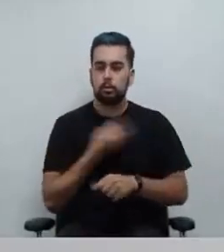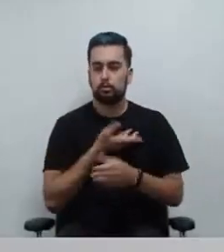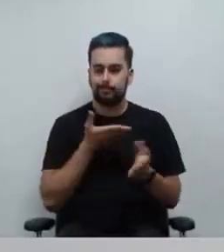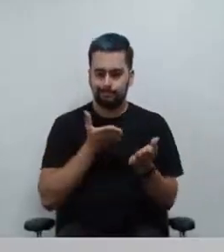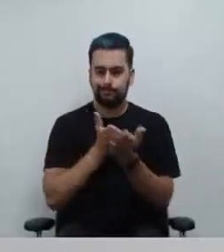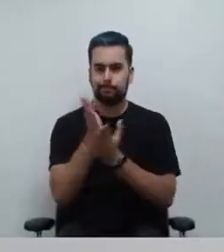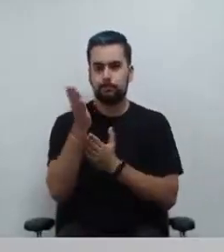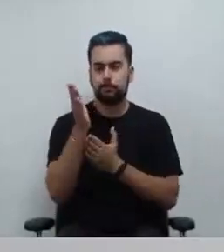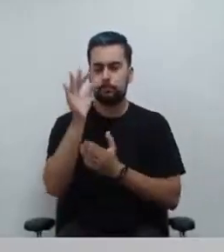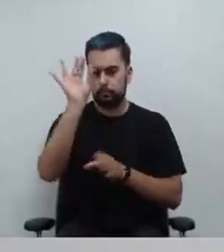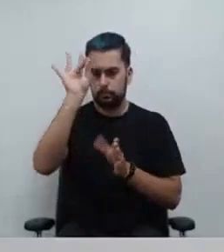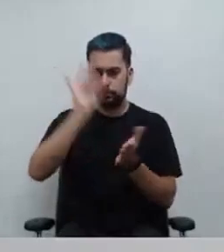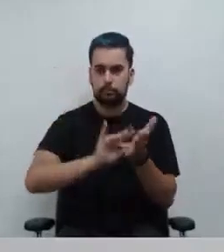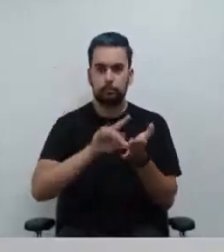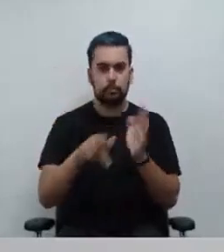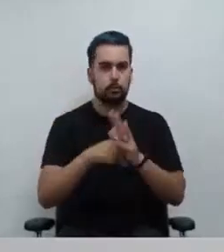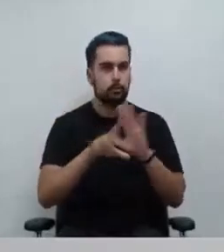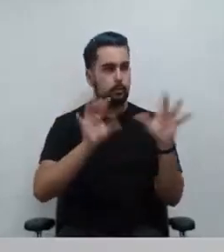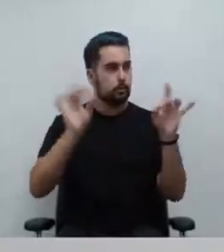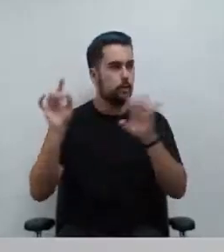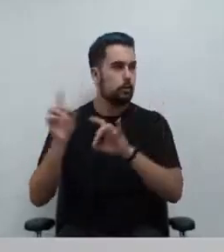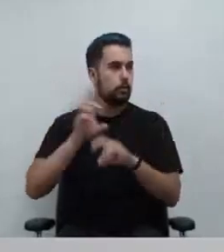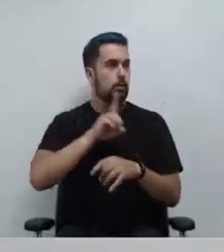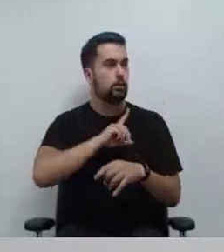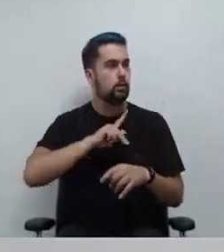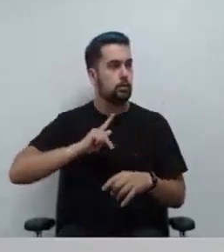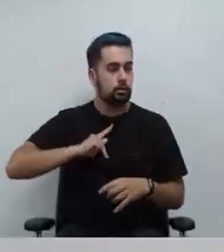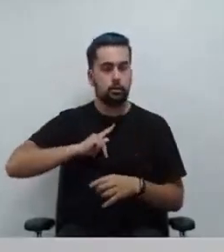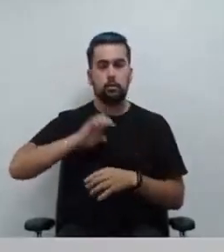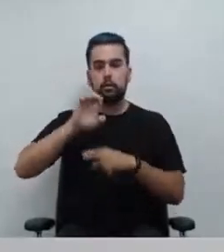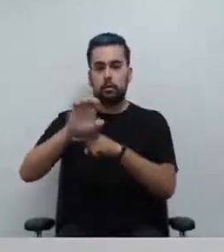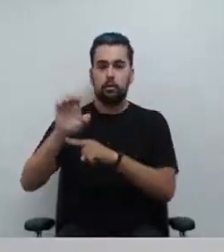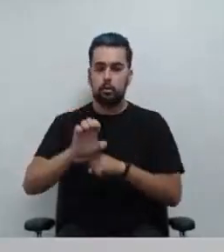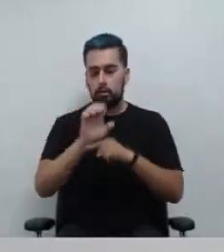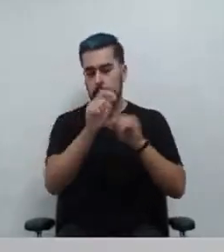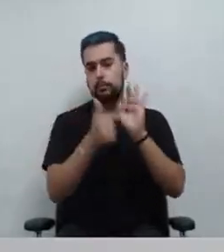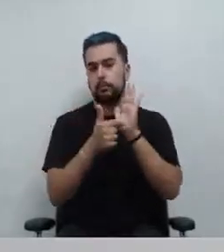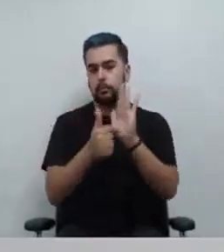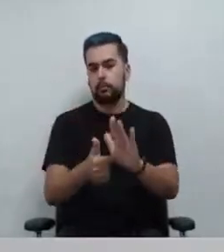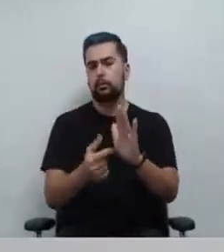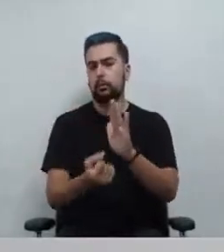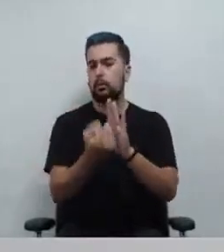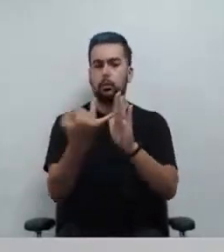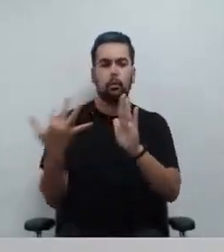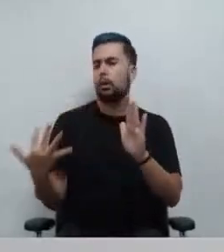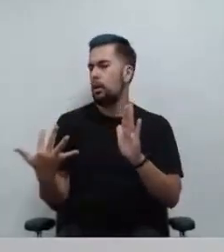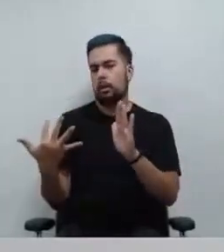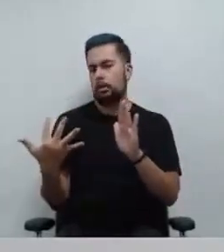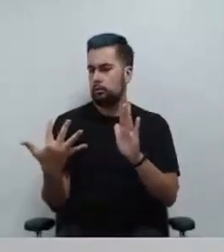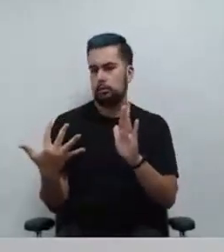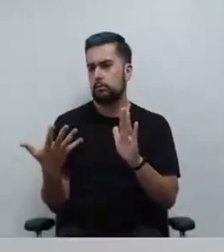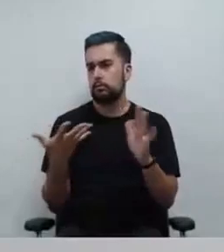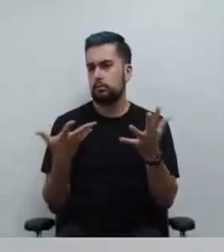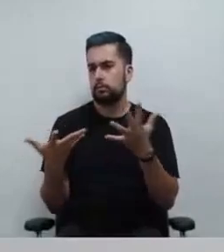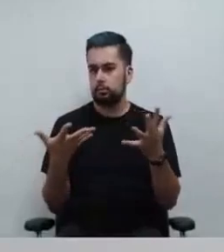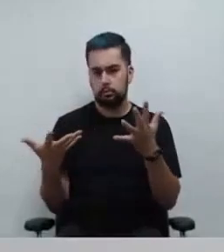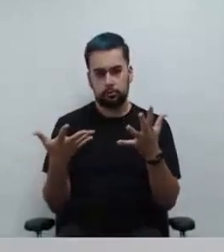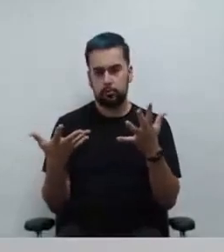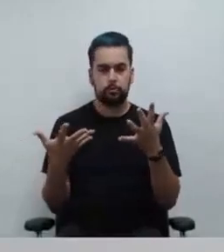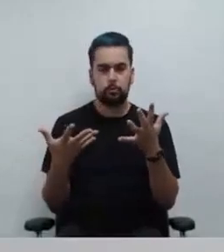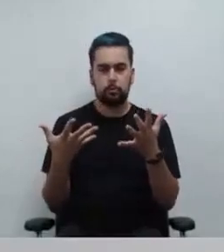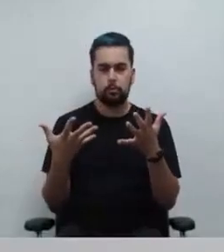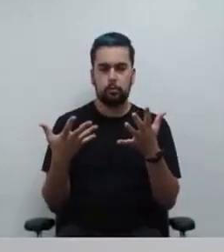avançamos concretamente, cada defensoria estadual apontou ali quais seriam, né, por assim